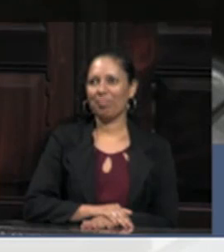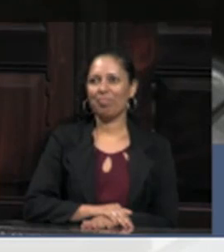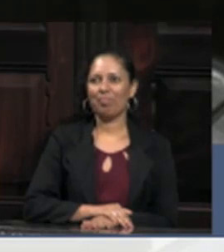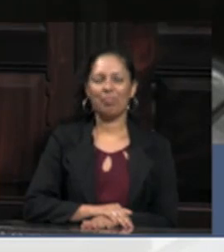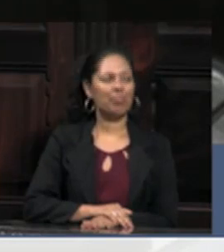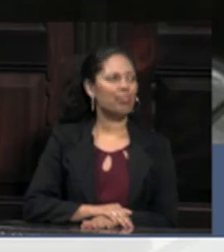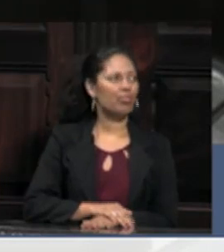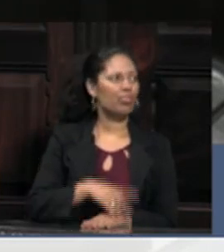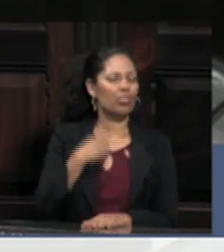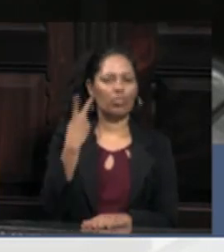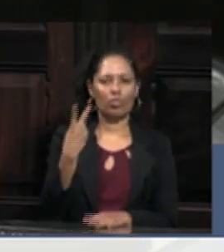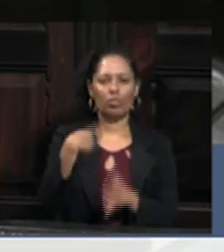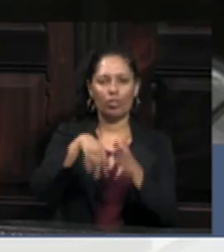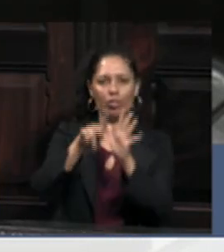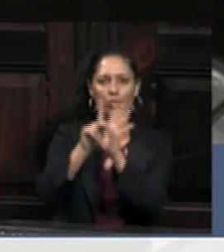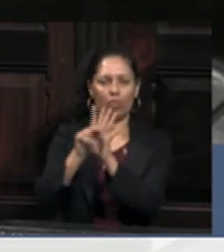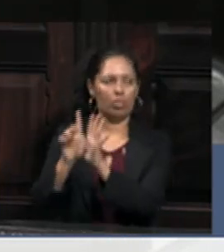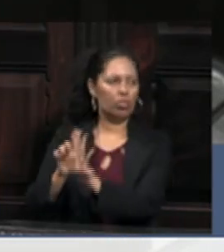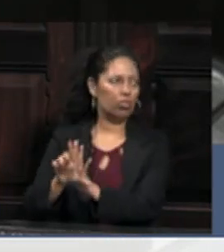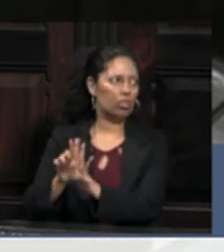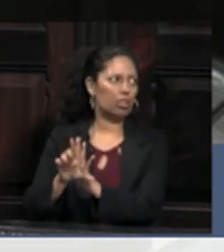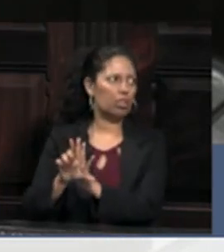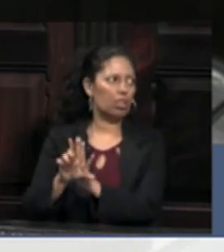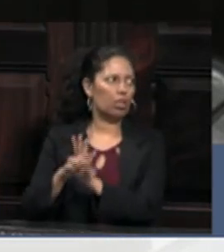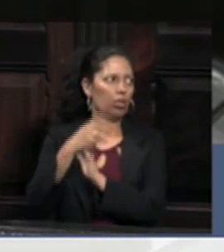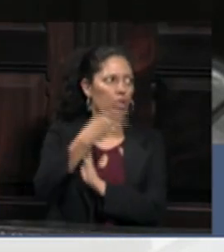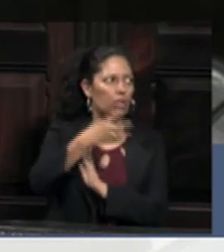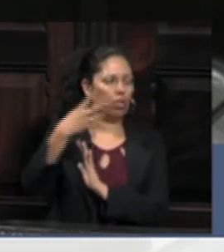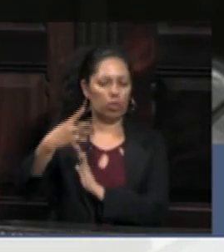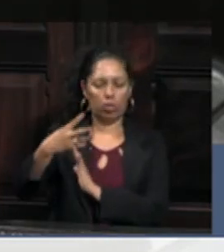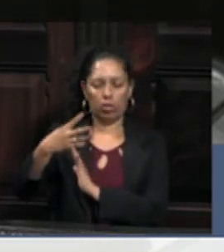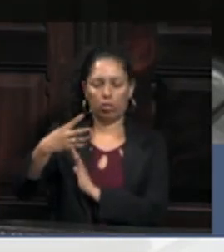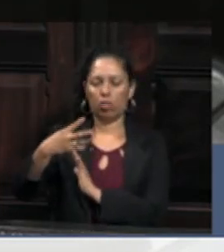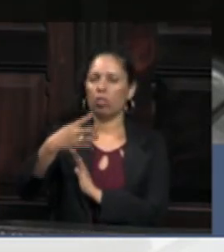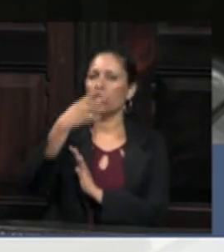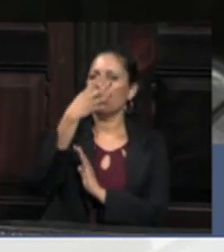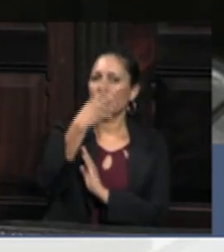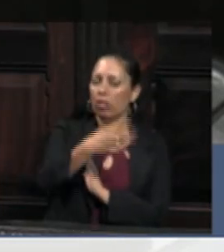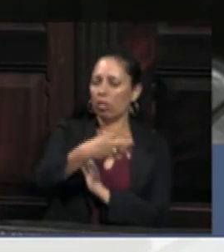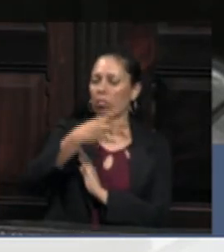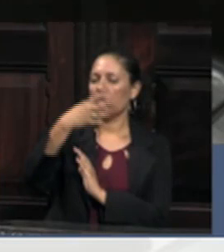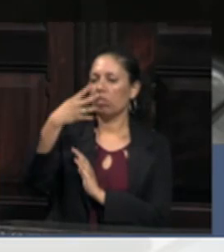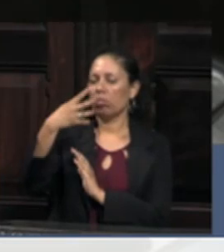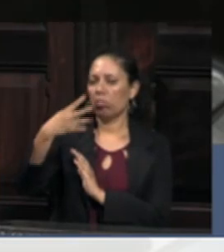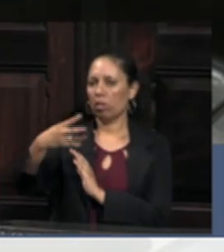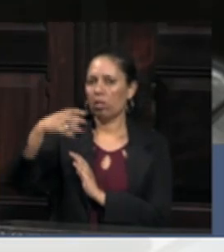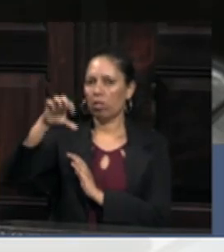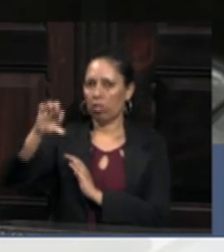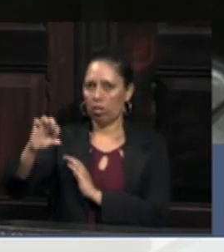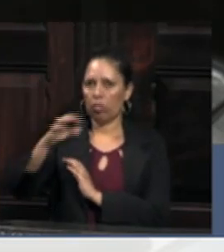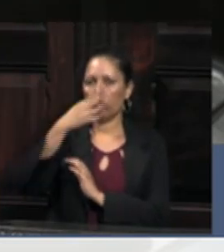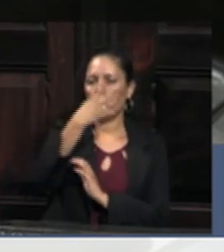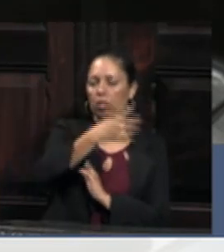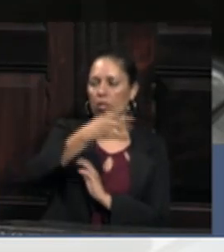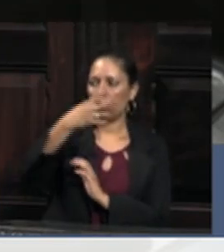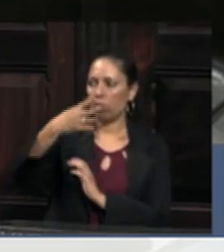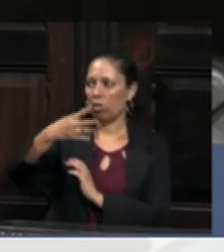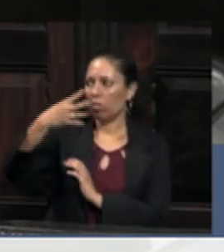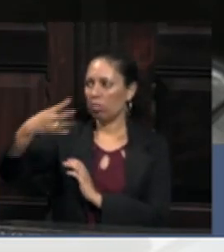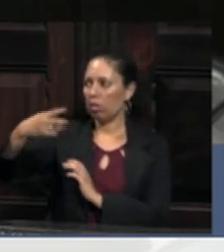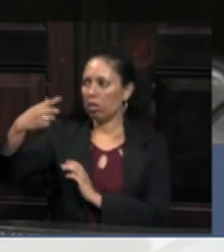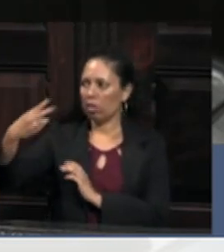Os dois projetos, quer seja 44, 43 e 44, 44, esgotado o prazo para